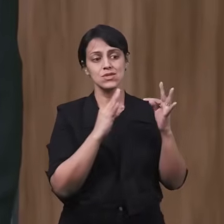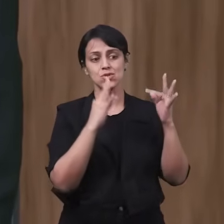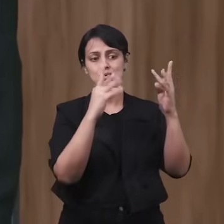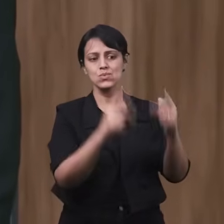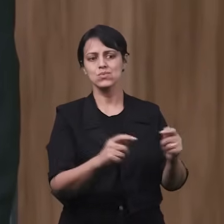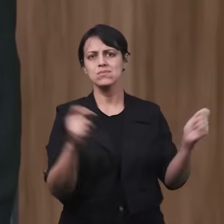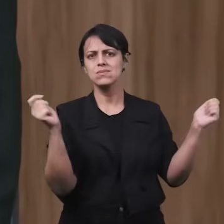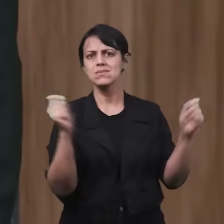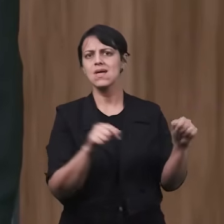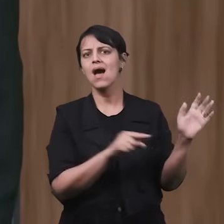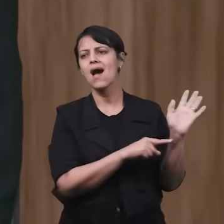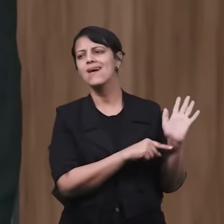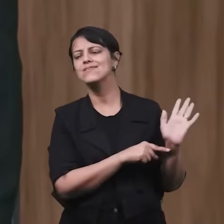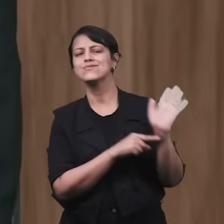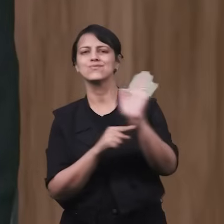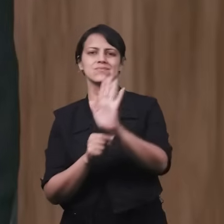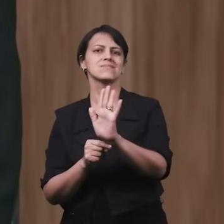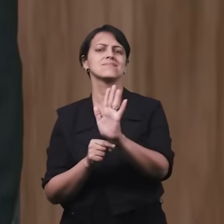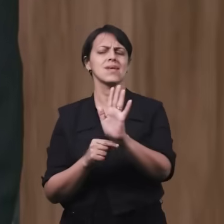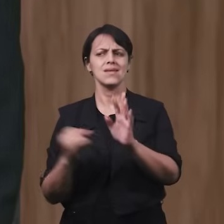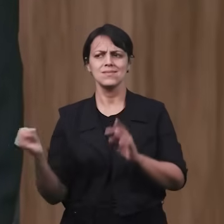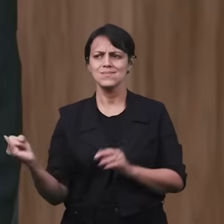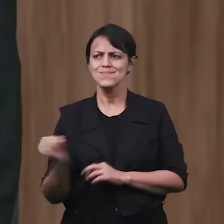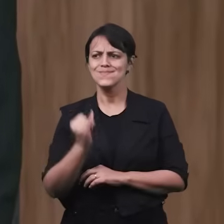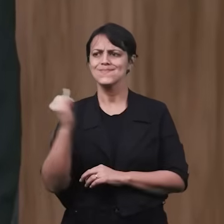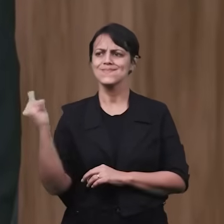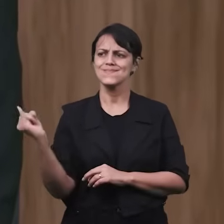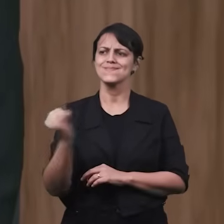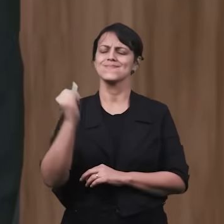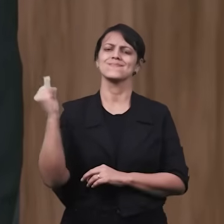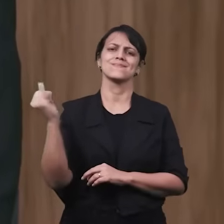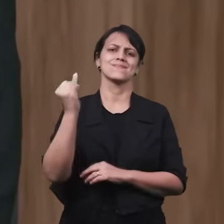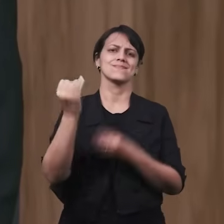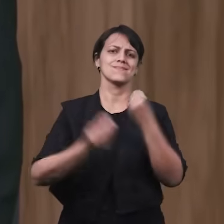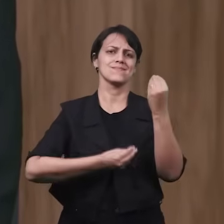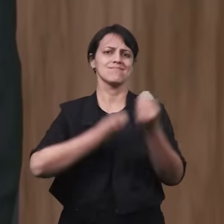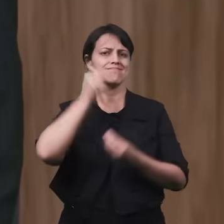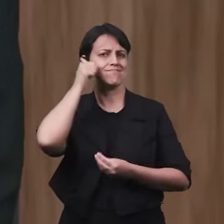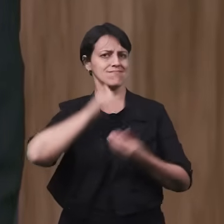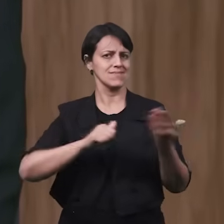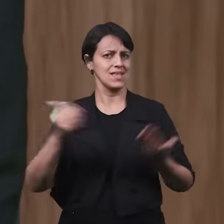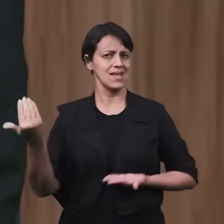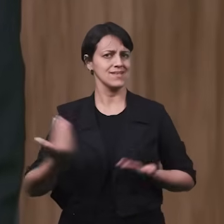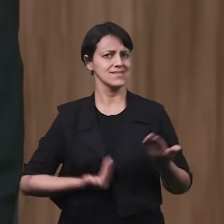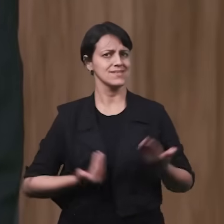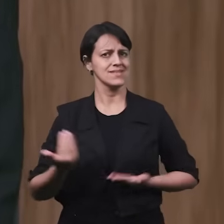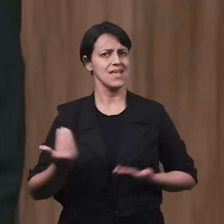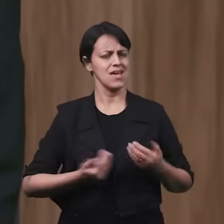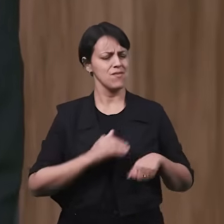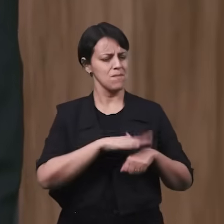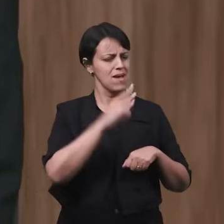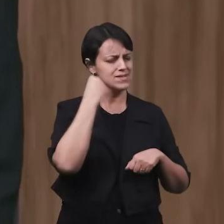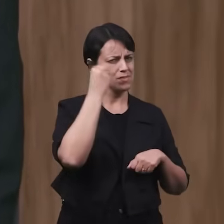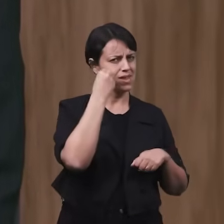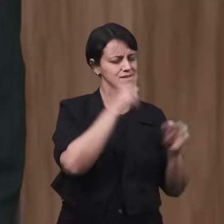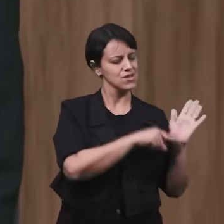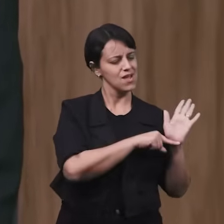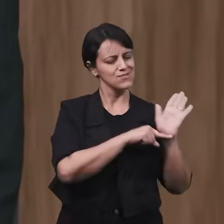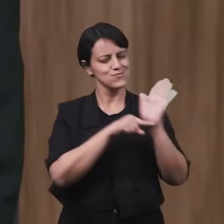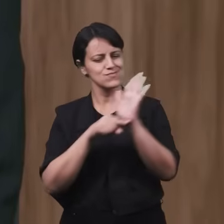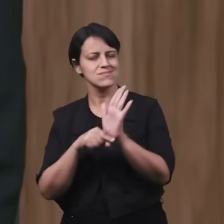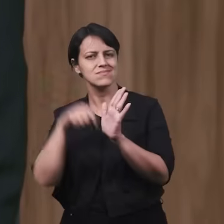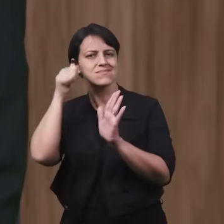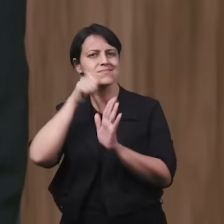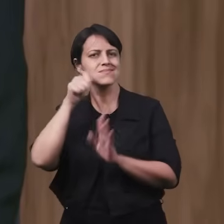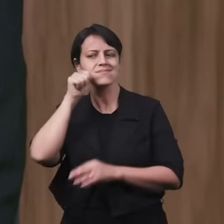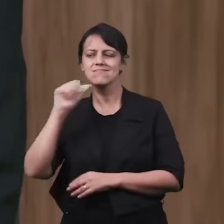É importantíssimo esse trabalho das irmãs mais experientes com aquelas novas. É fundamental para que